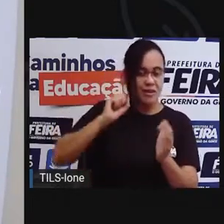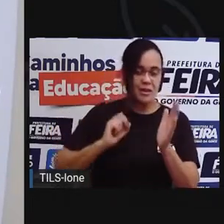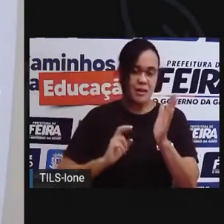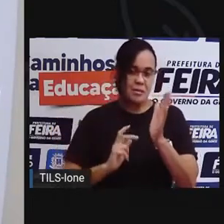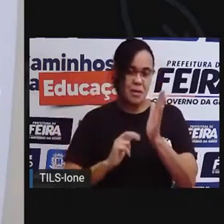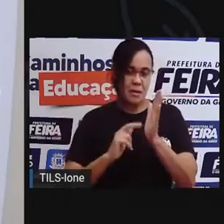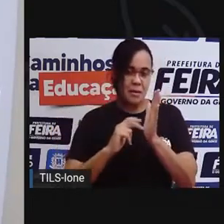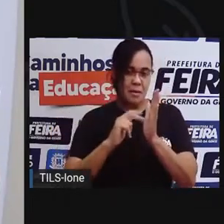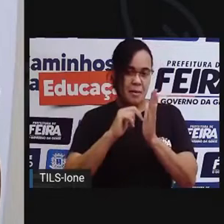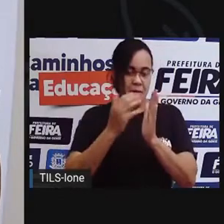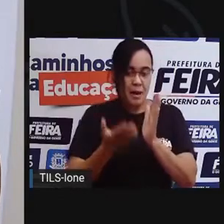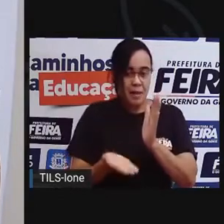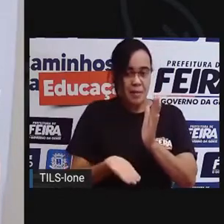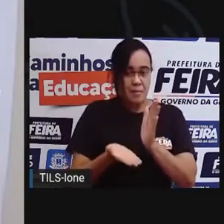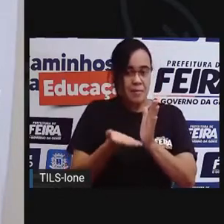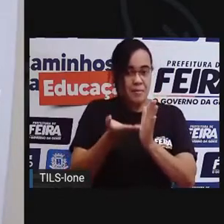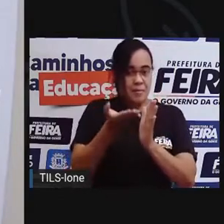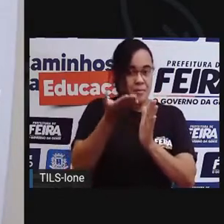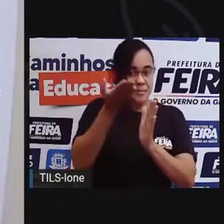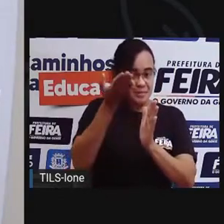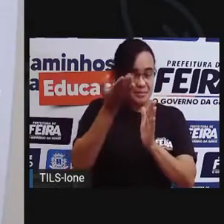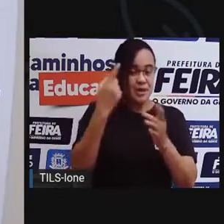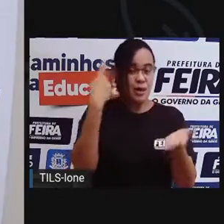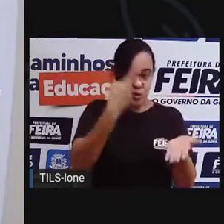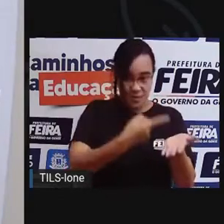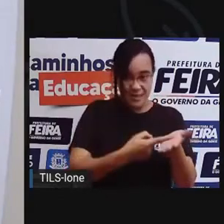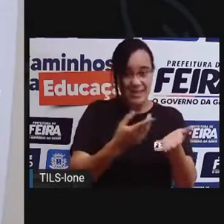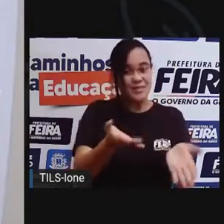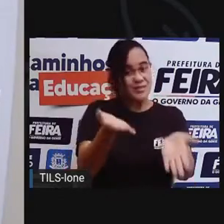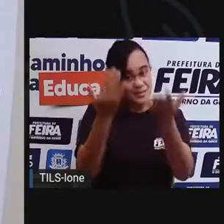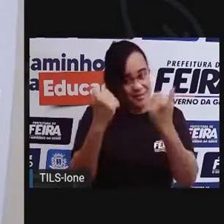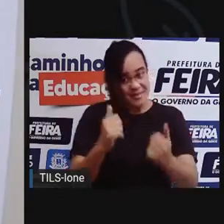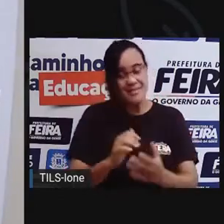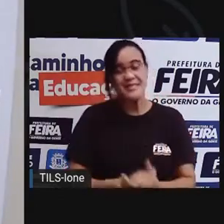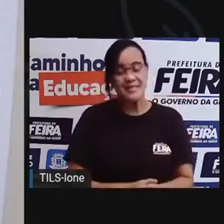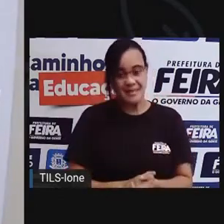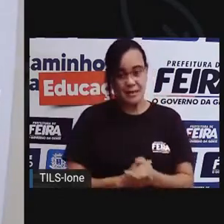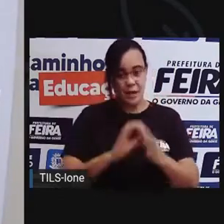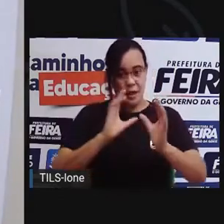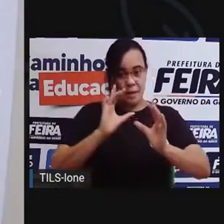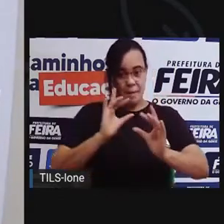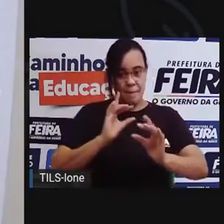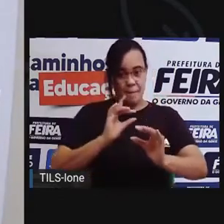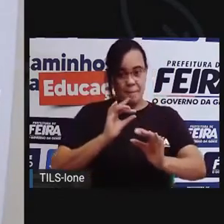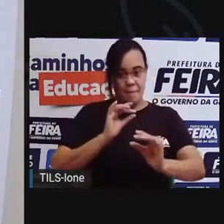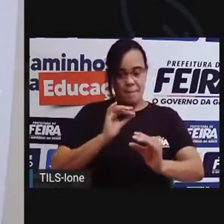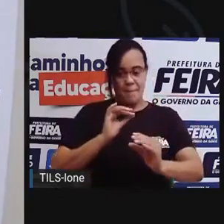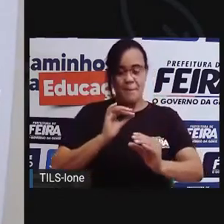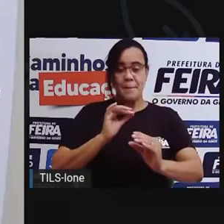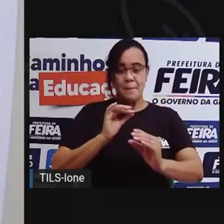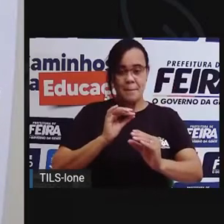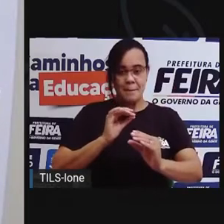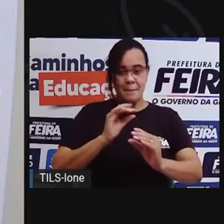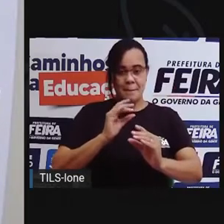Tá certo? Escala de dó. Tá, combinado. Vamos lá. Posição da mão no grave.